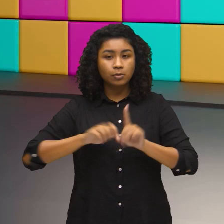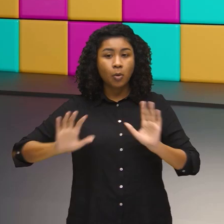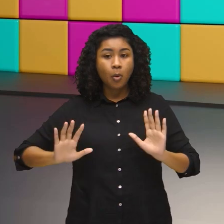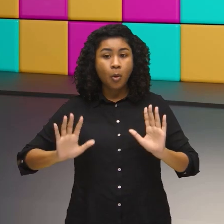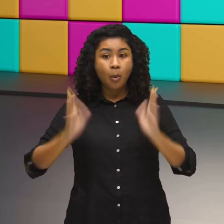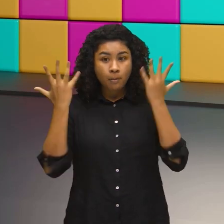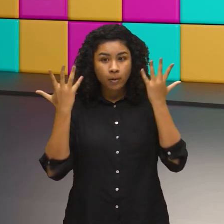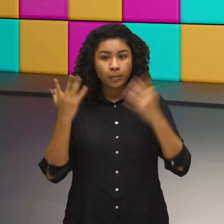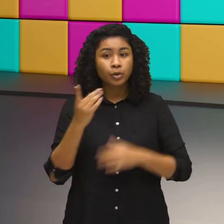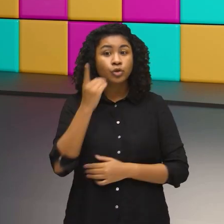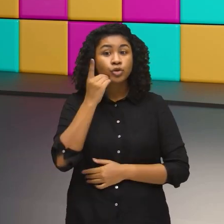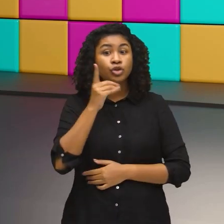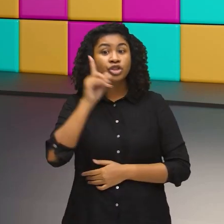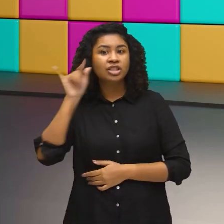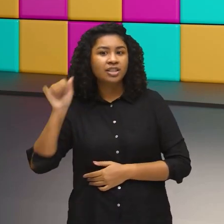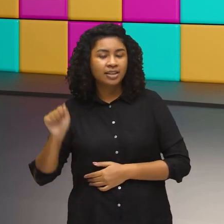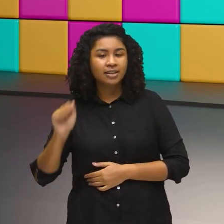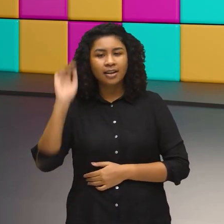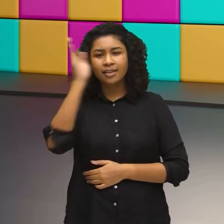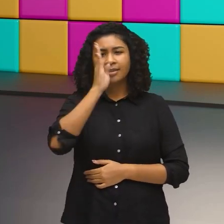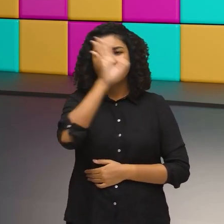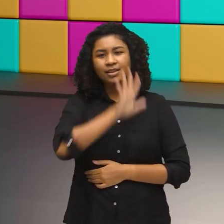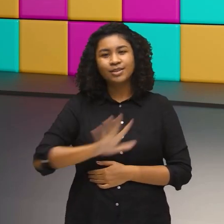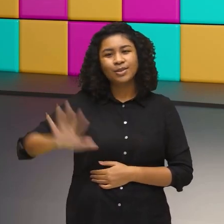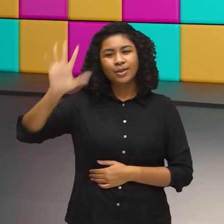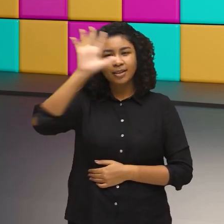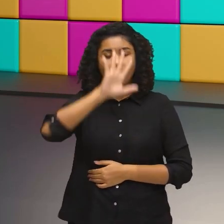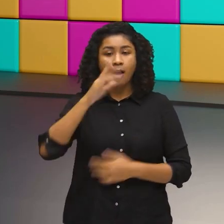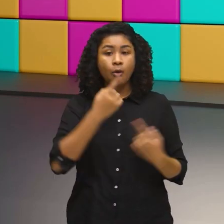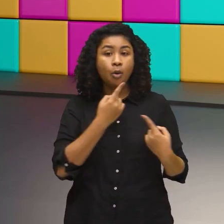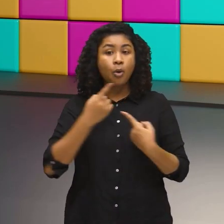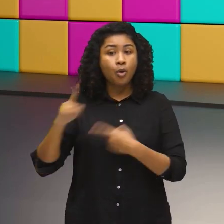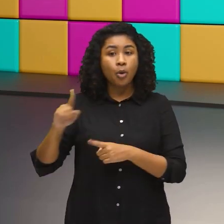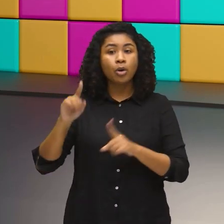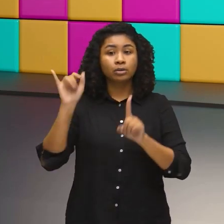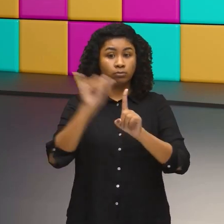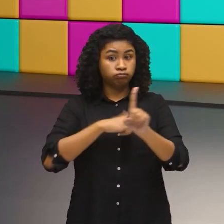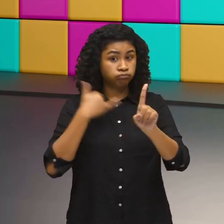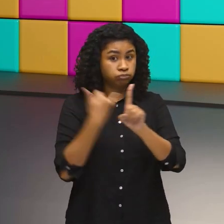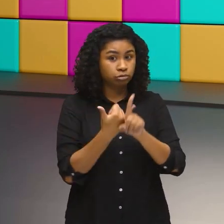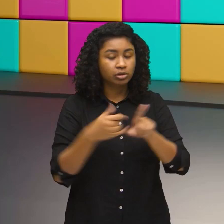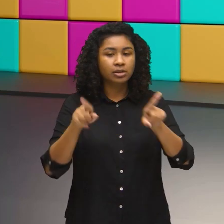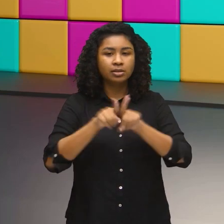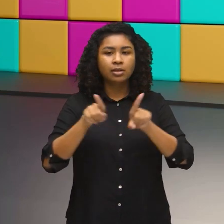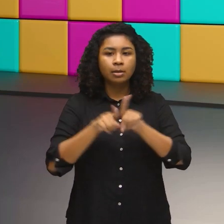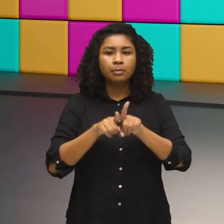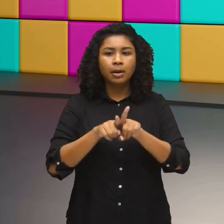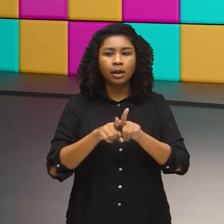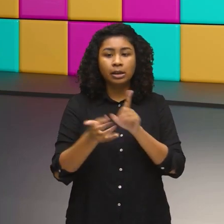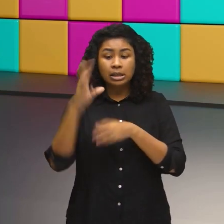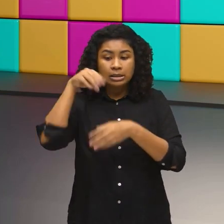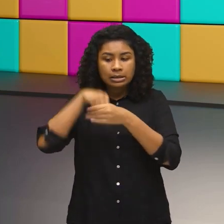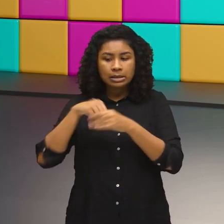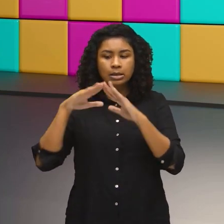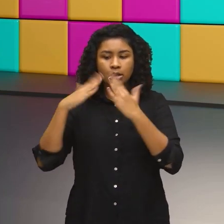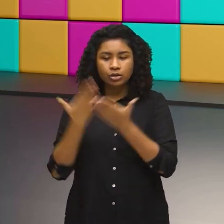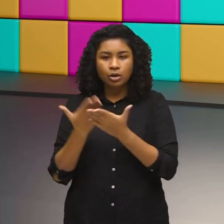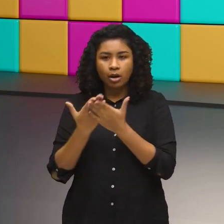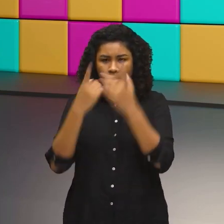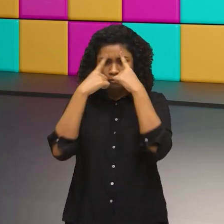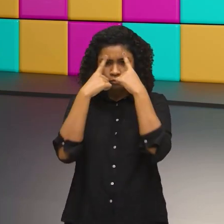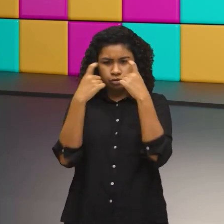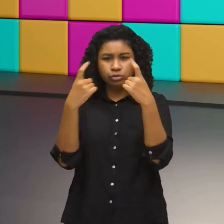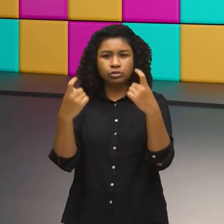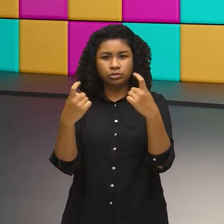o Dia Nacional do Combate ao Bullying e à Violência Escolar. Então eu pergunto para vocês nesse bate-papo, o